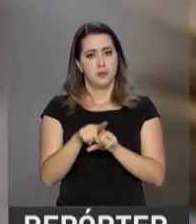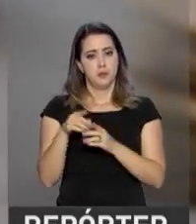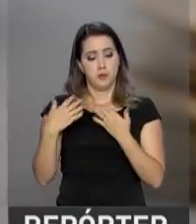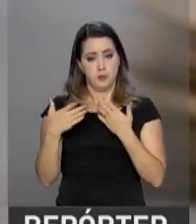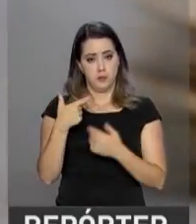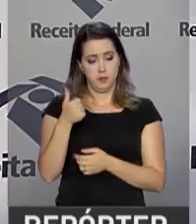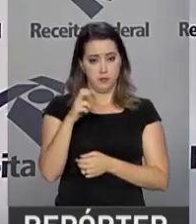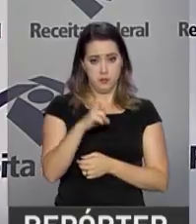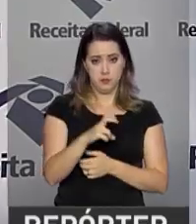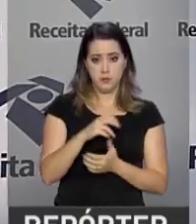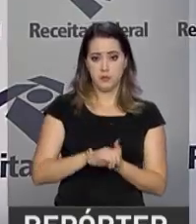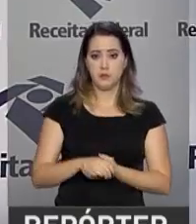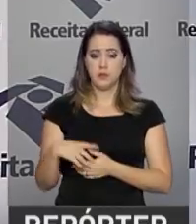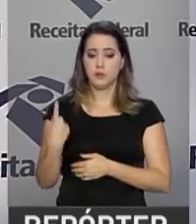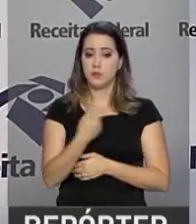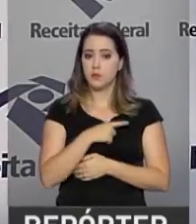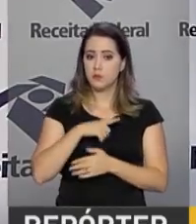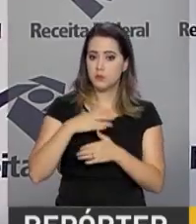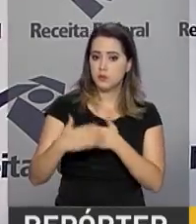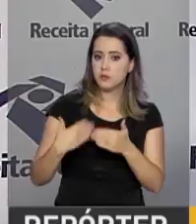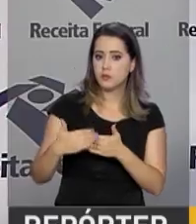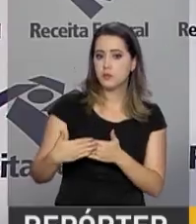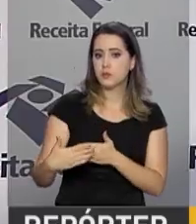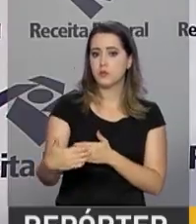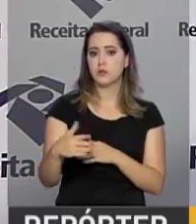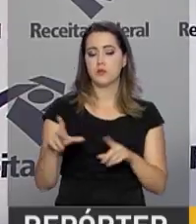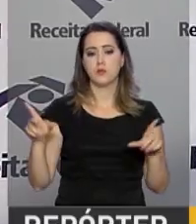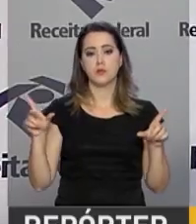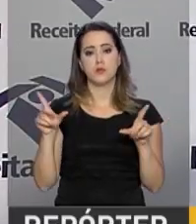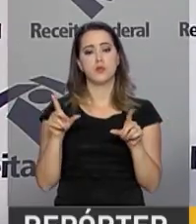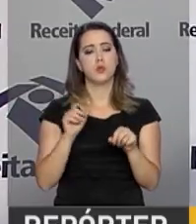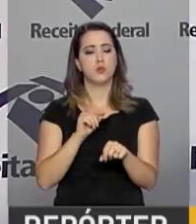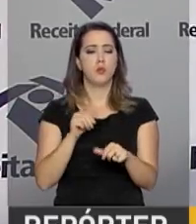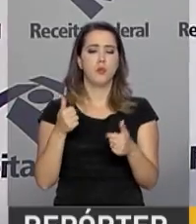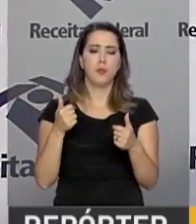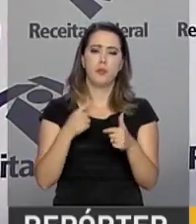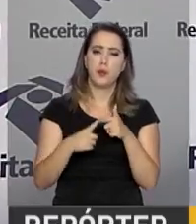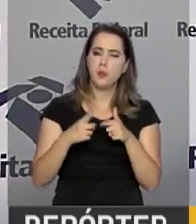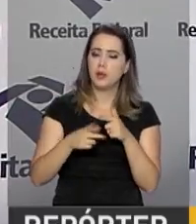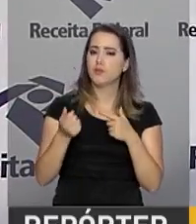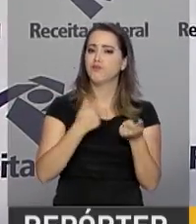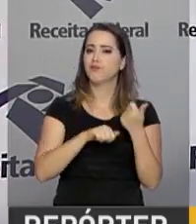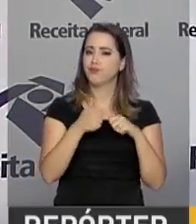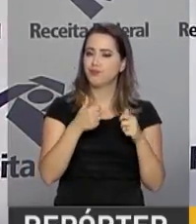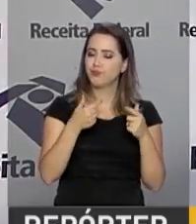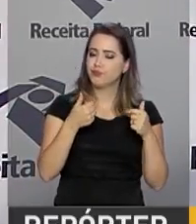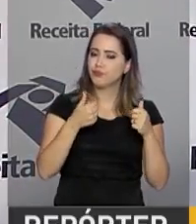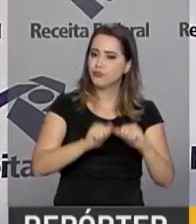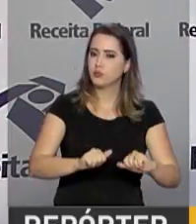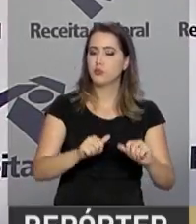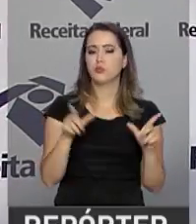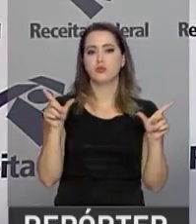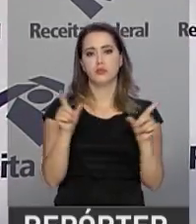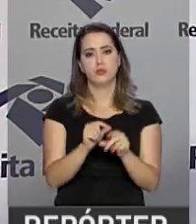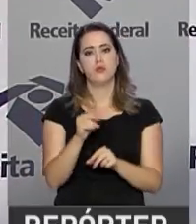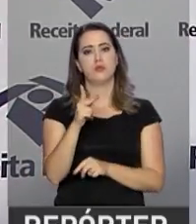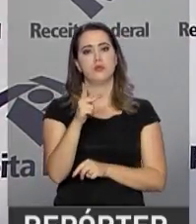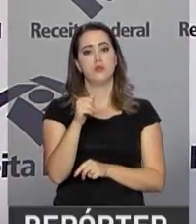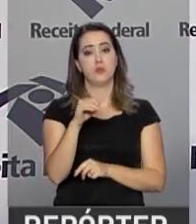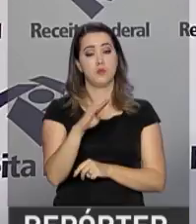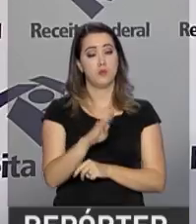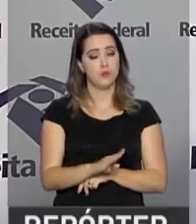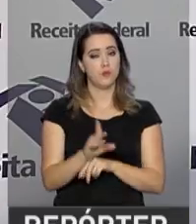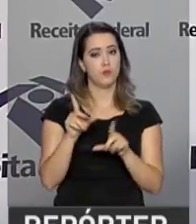2000 e 15 nós tivemos um longo período recessivo nesse período recessivo nós tivemos uma diminuição do produto interno bruto momento que vivemos